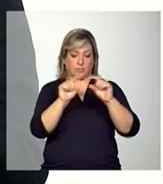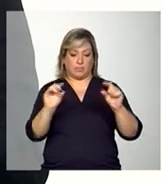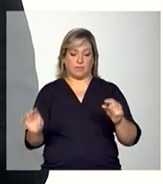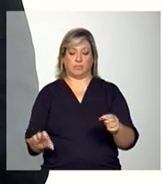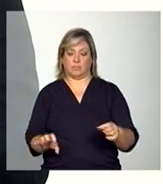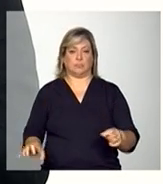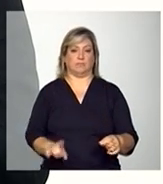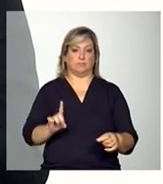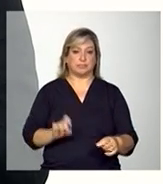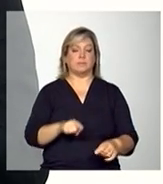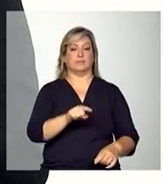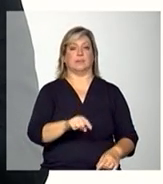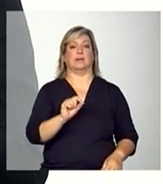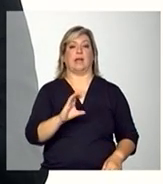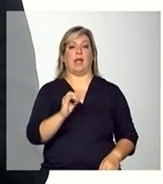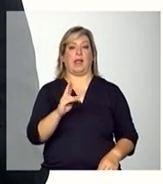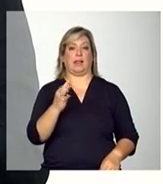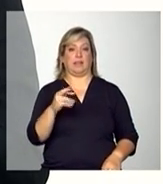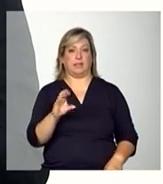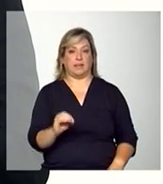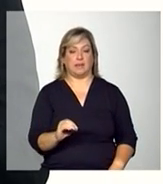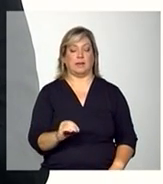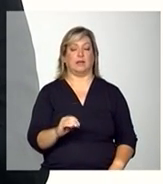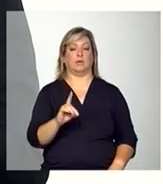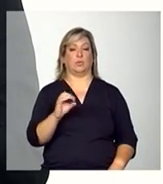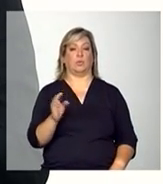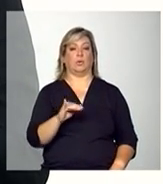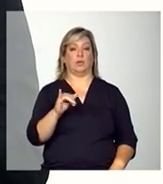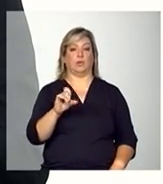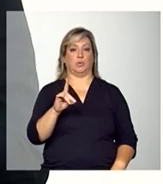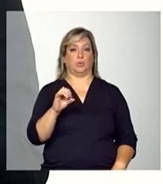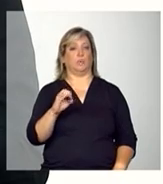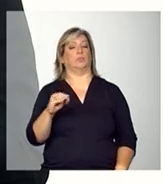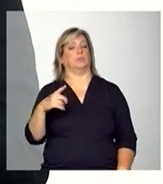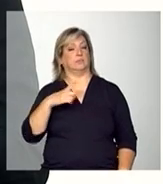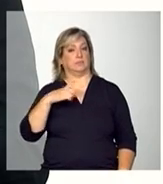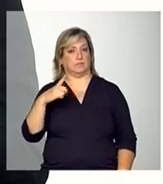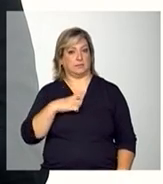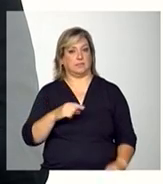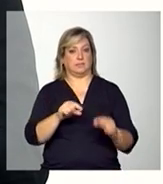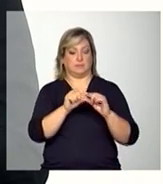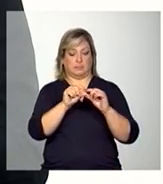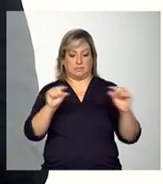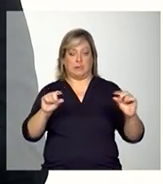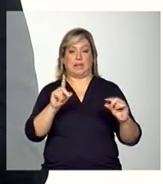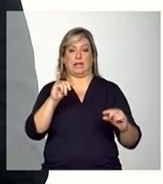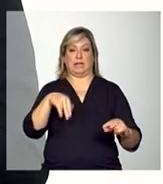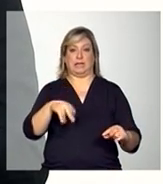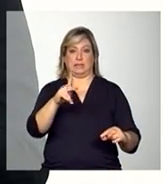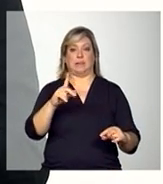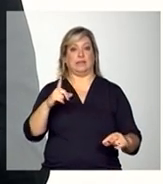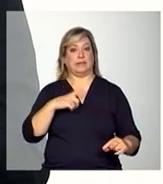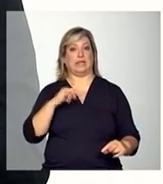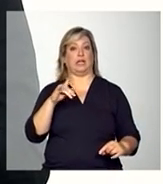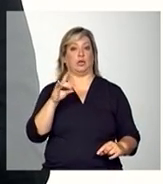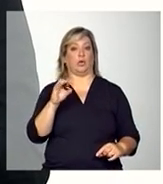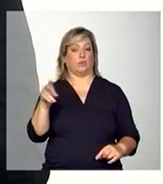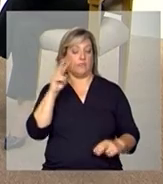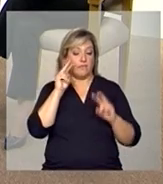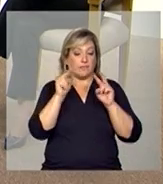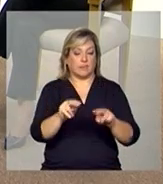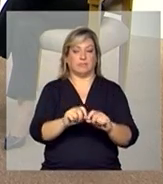direto também aplicação ações sem e sem sidil mds.gov.br bar carteiraidoso